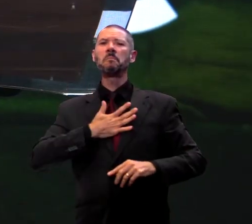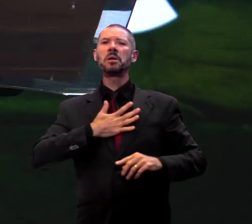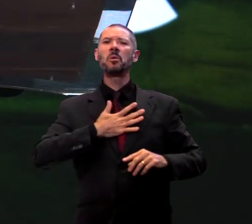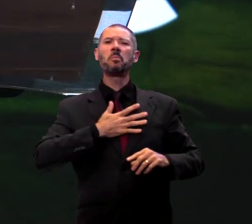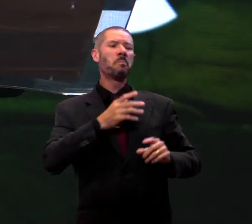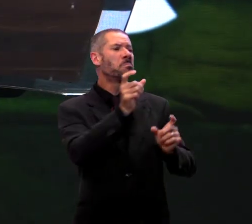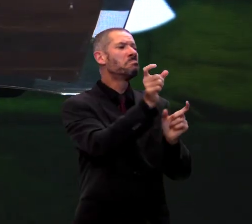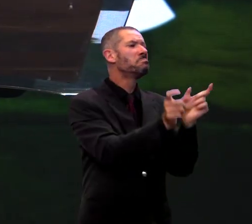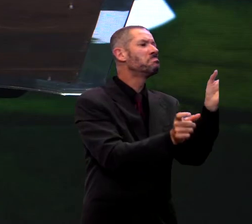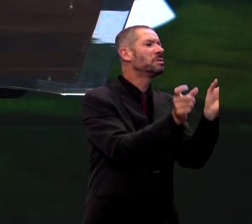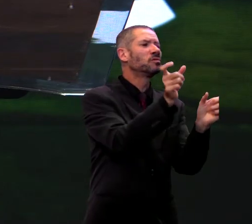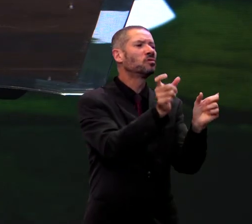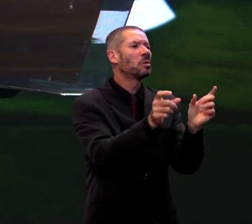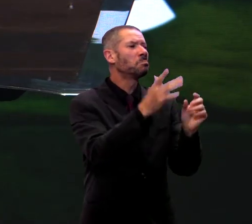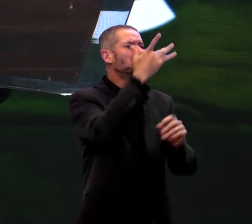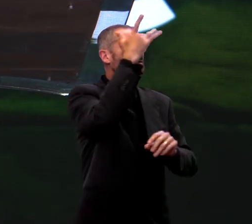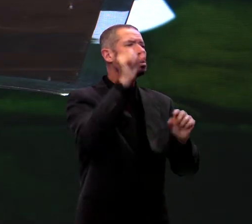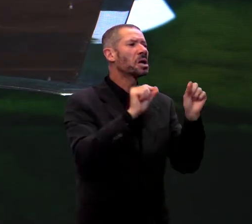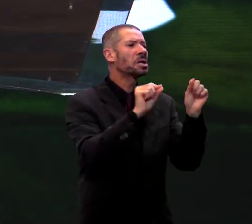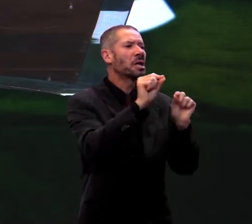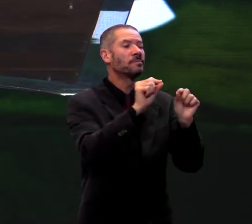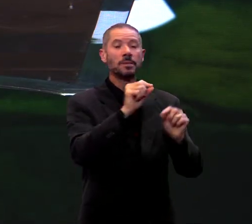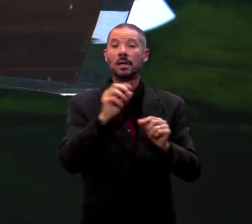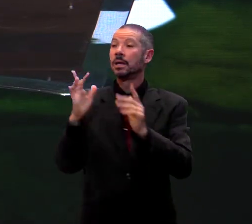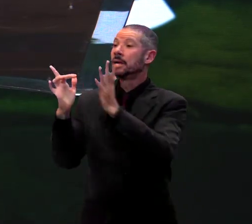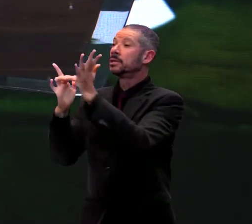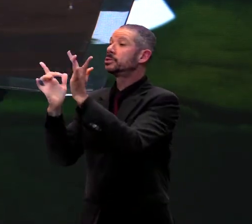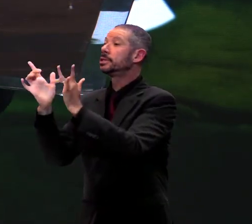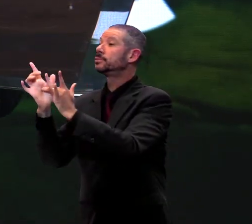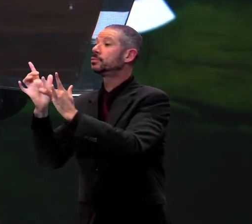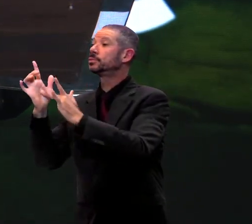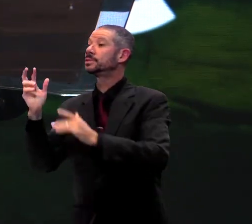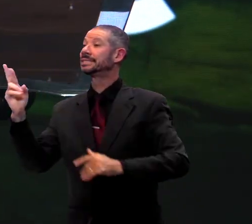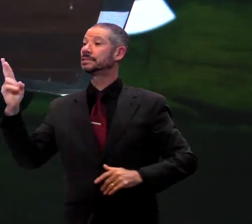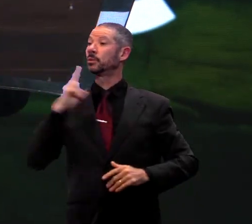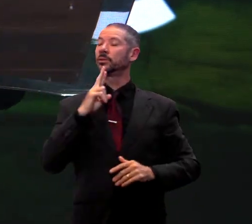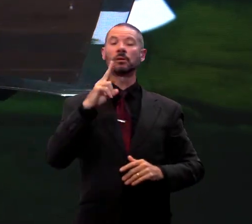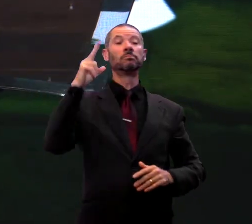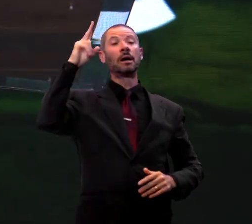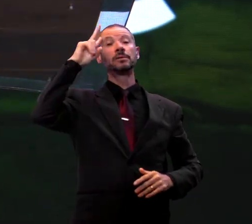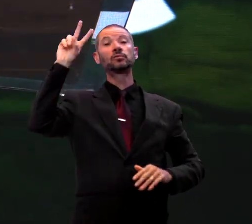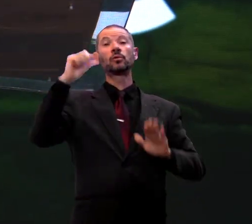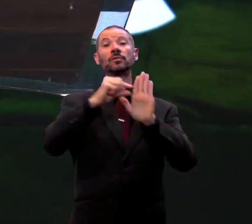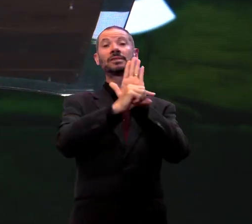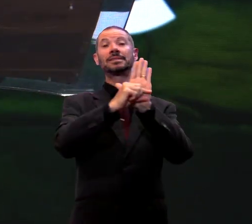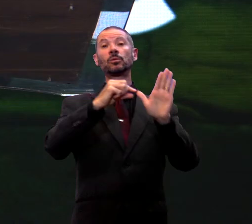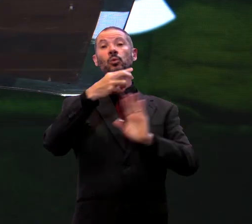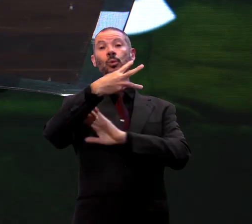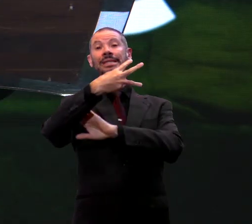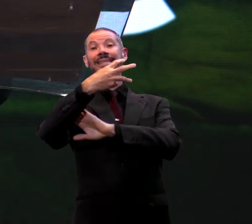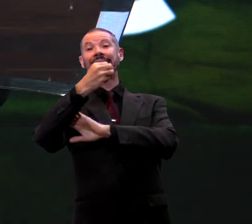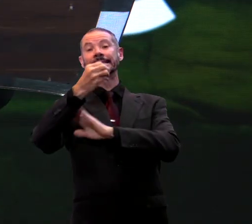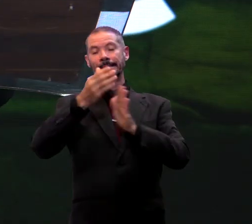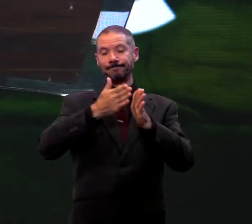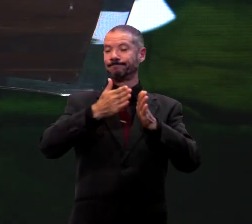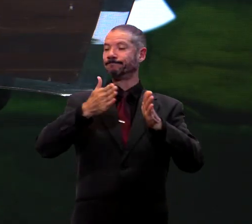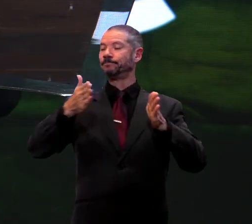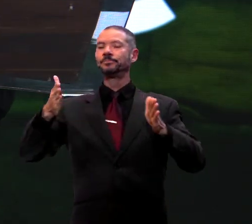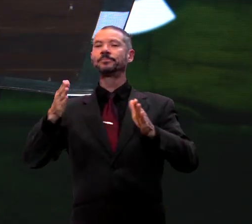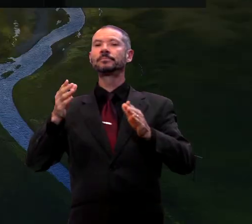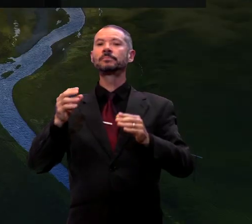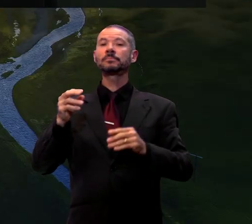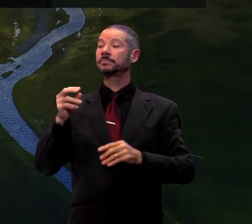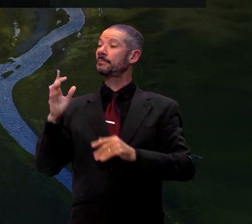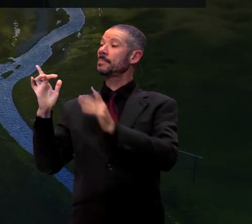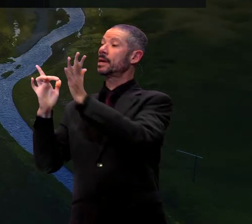próximo? E a resposta de Jesus é contar uma história. Versículo 30 em diante diz assim: em